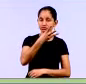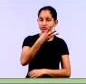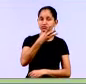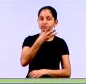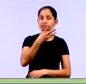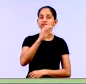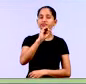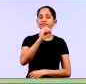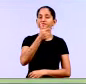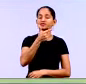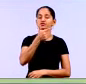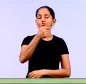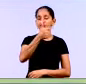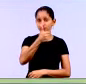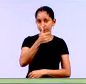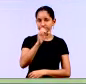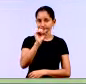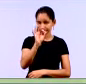3.021.